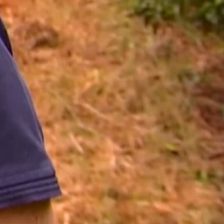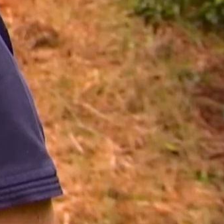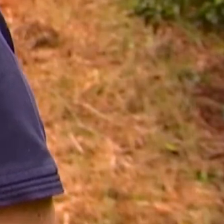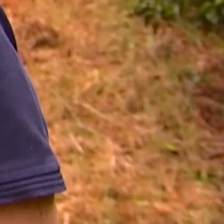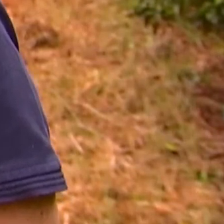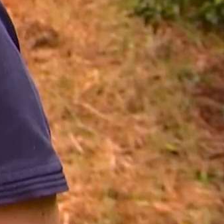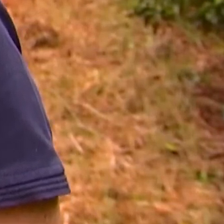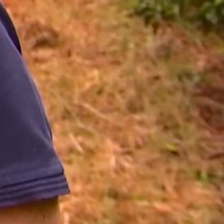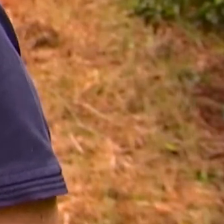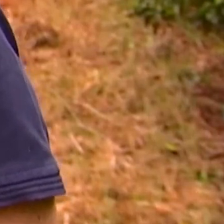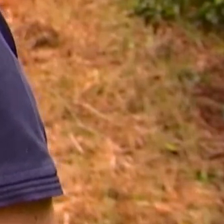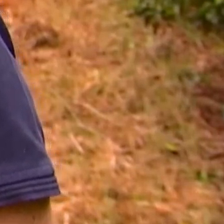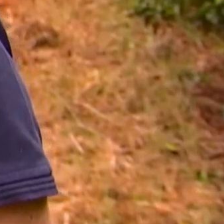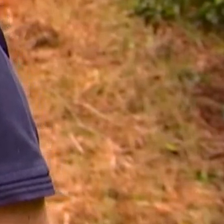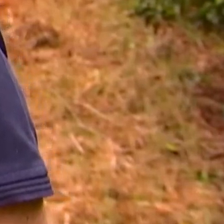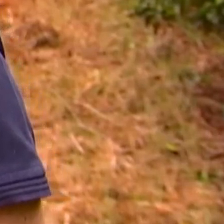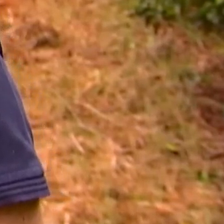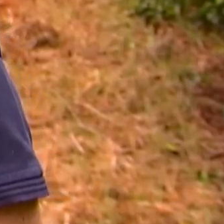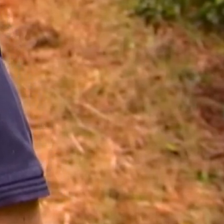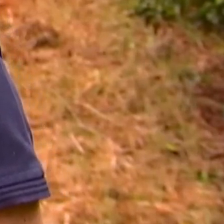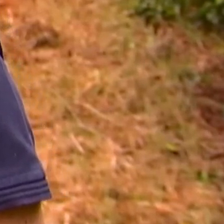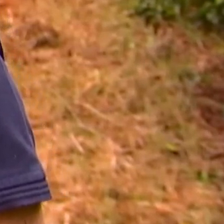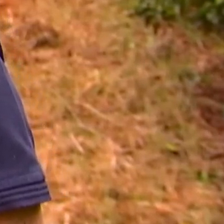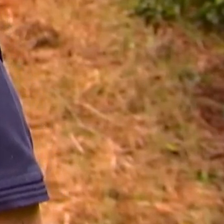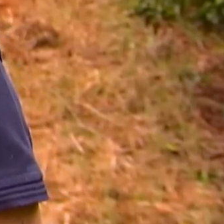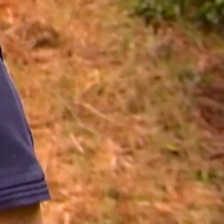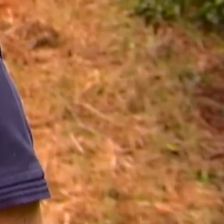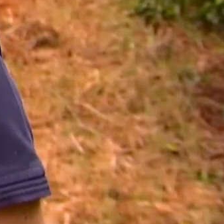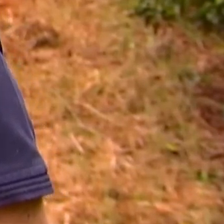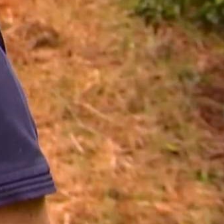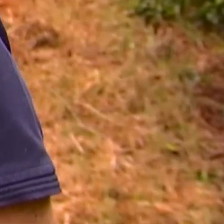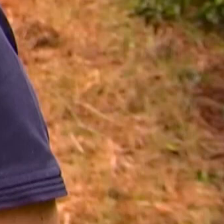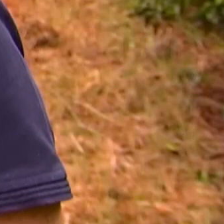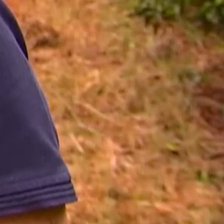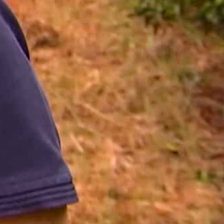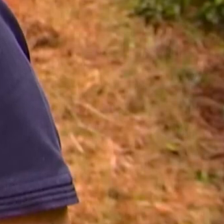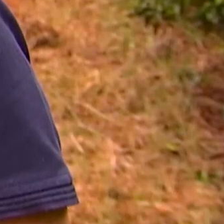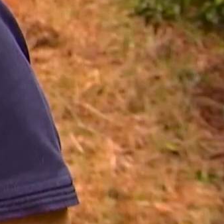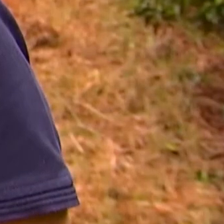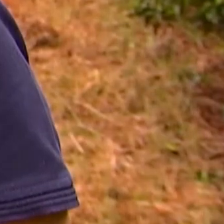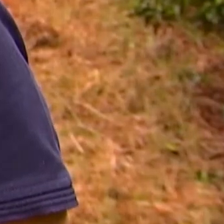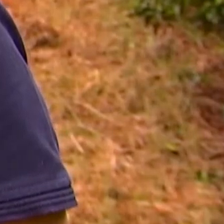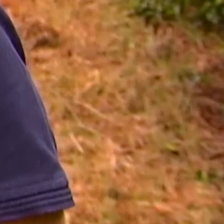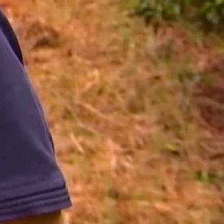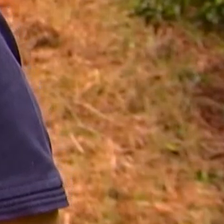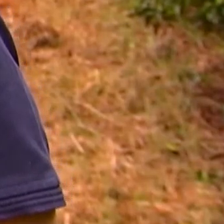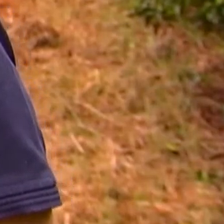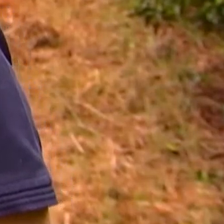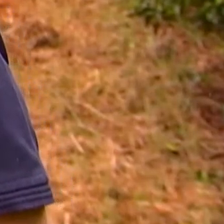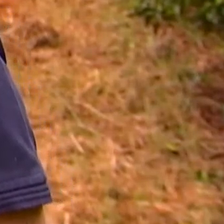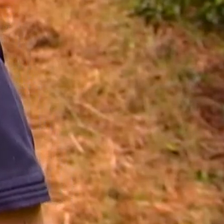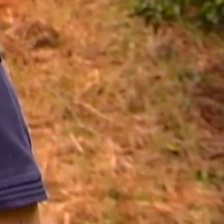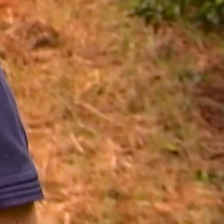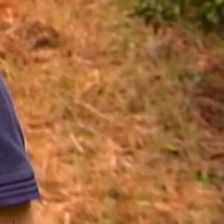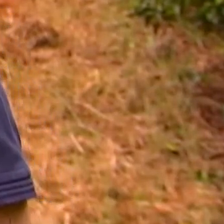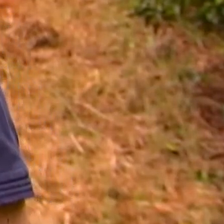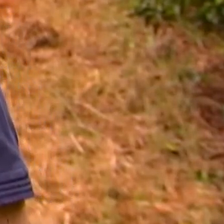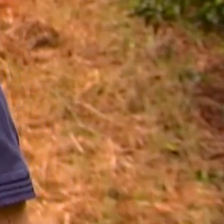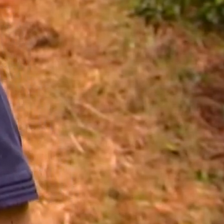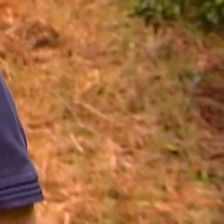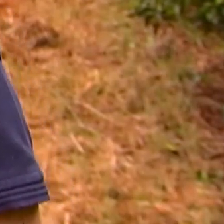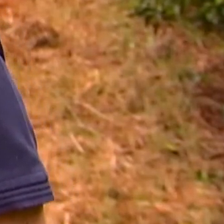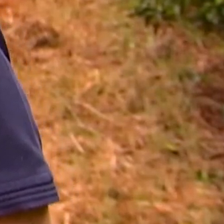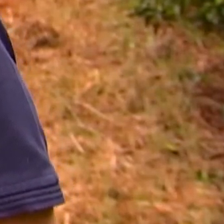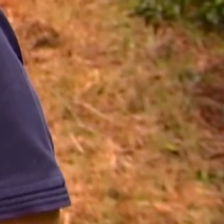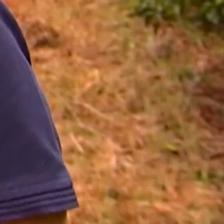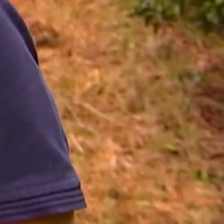água, né? Então a gente tem também pesquisa na área de qualidade da bebida, voltada para melhorar a qualidade